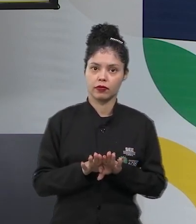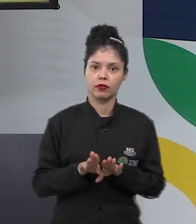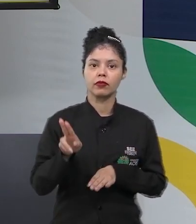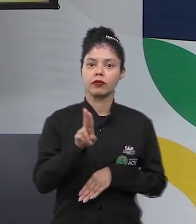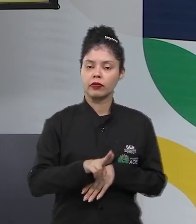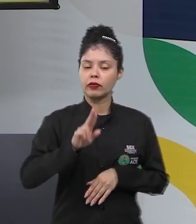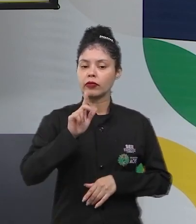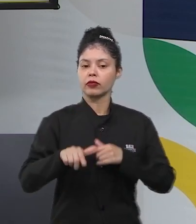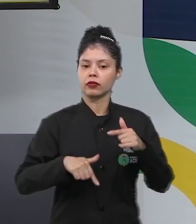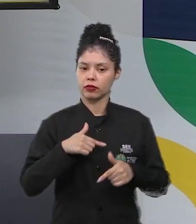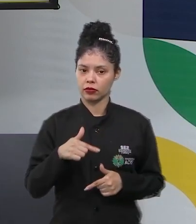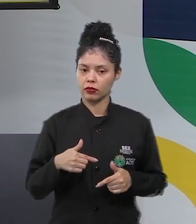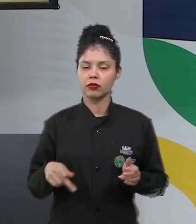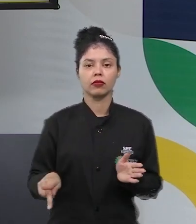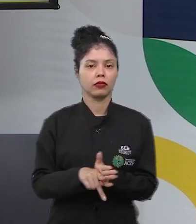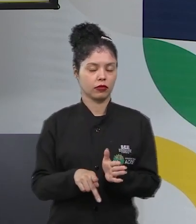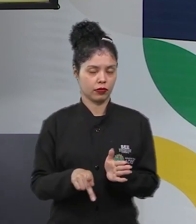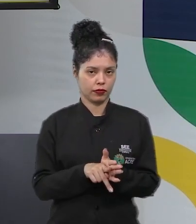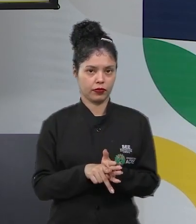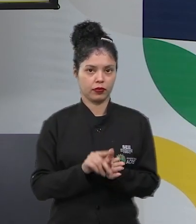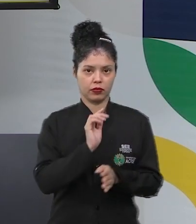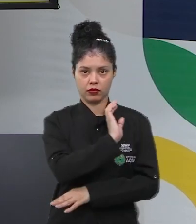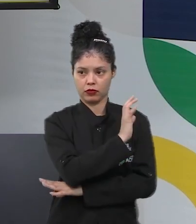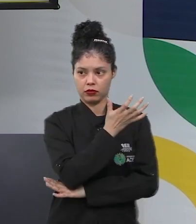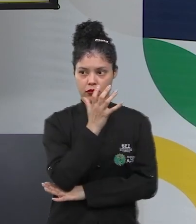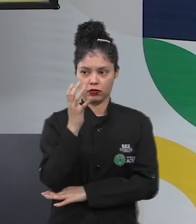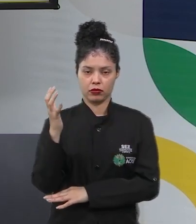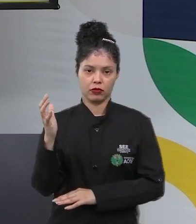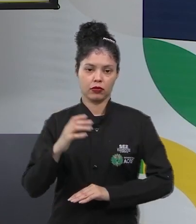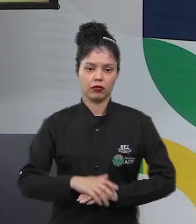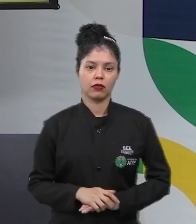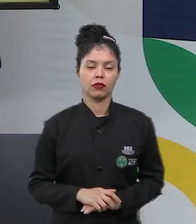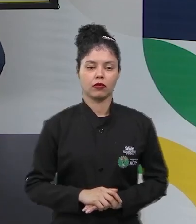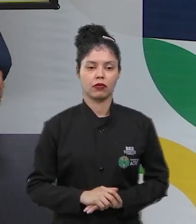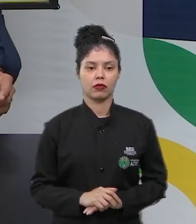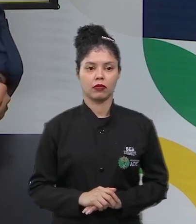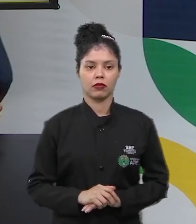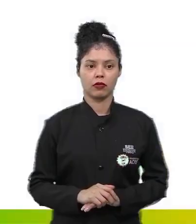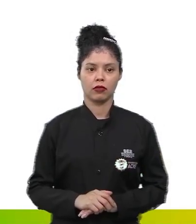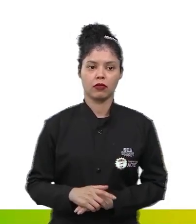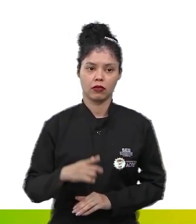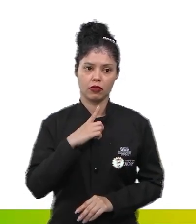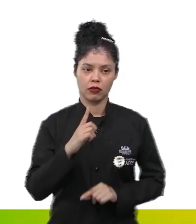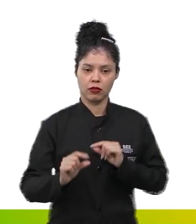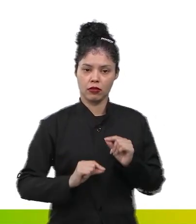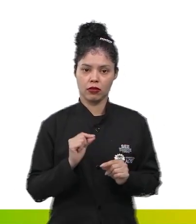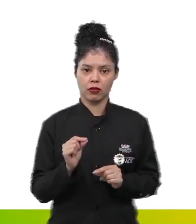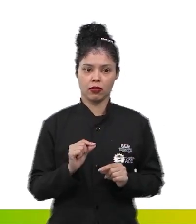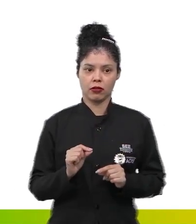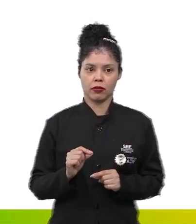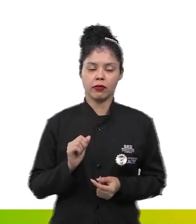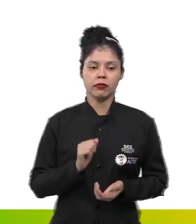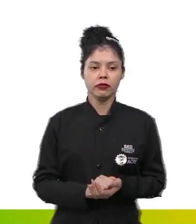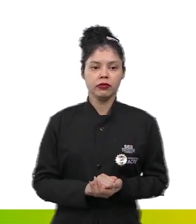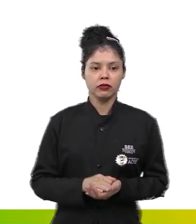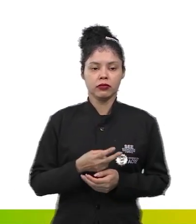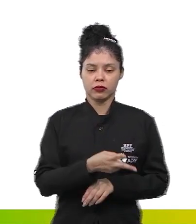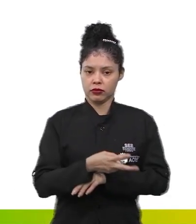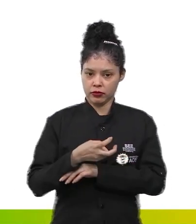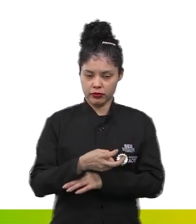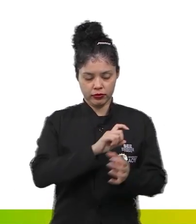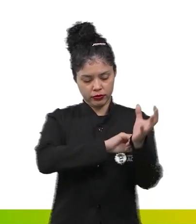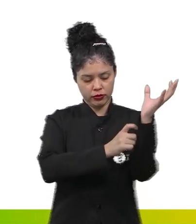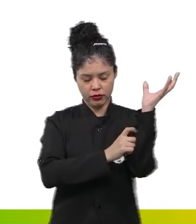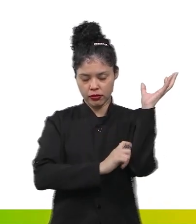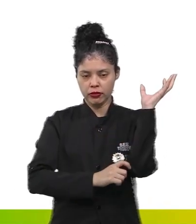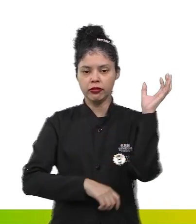os trabalhadores da floresta. Então, nós temos a atividade de extração